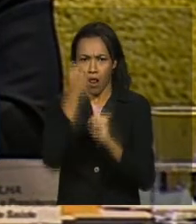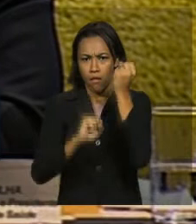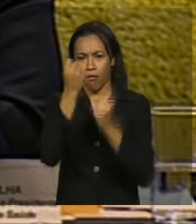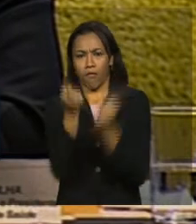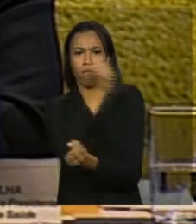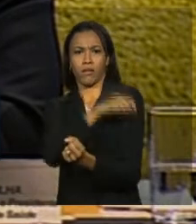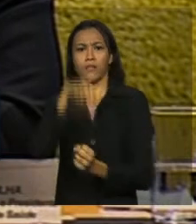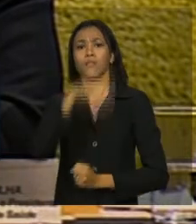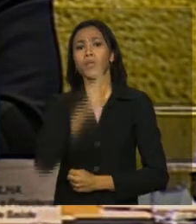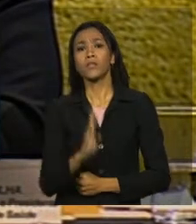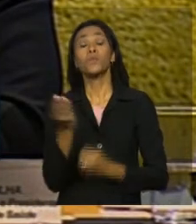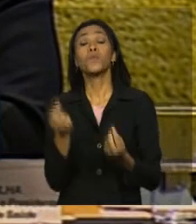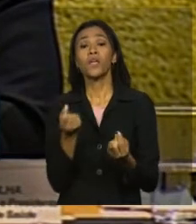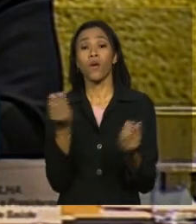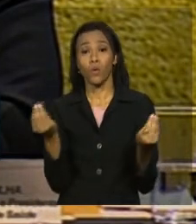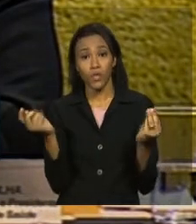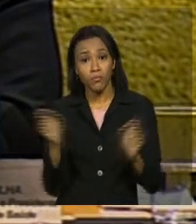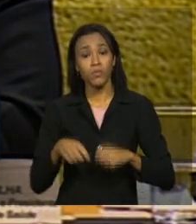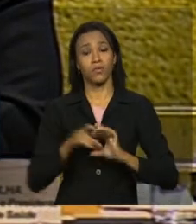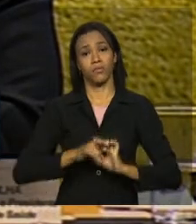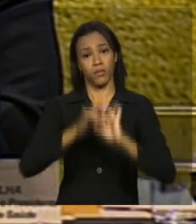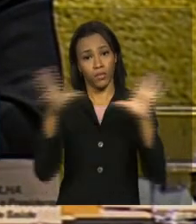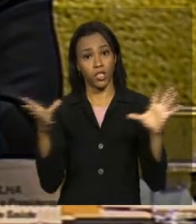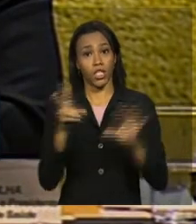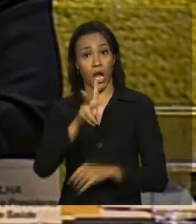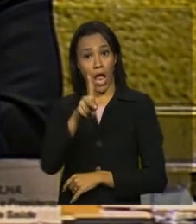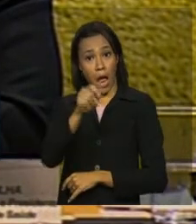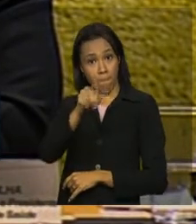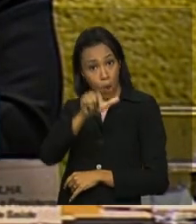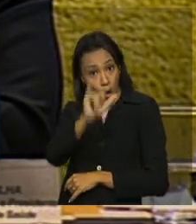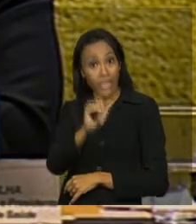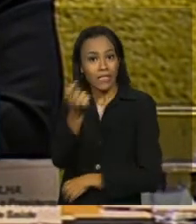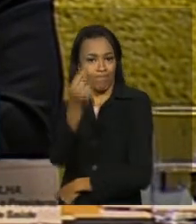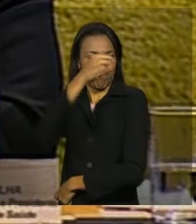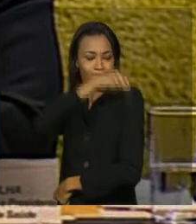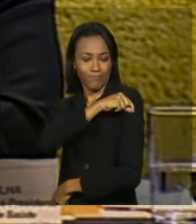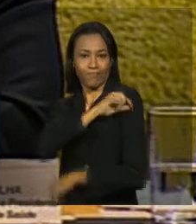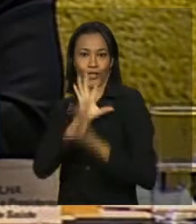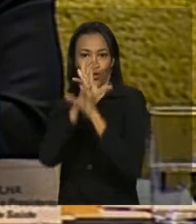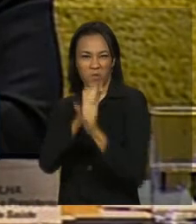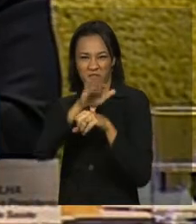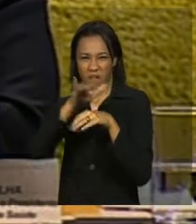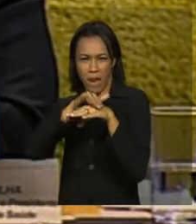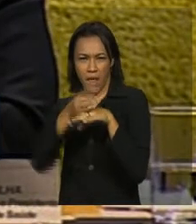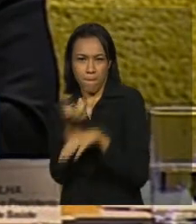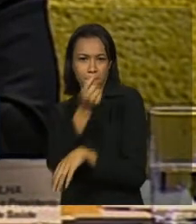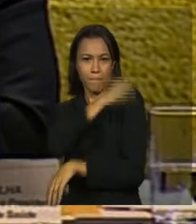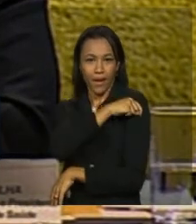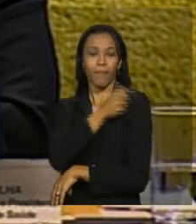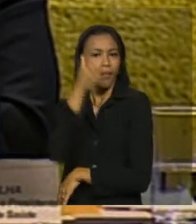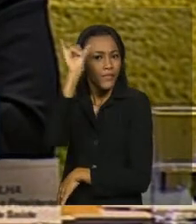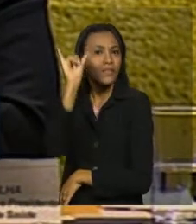o que nos permite hoje introduzir a pólio injetável dentro do nosso calendário regular de